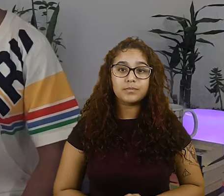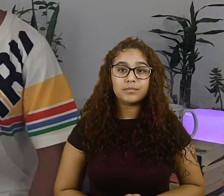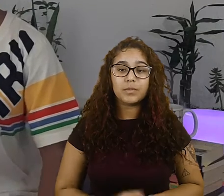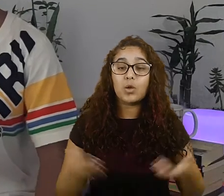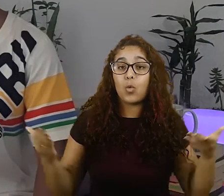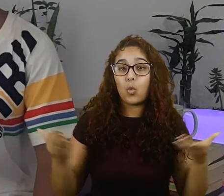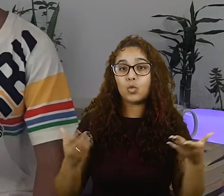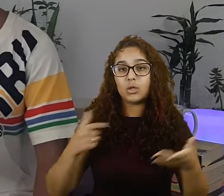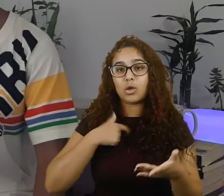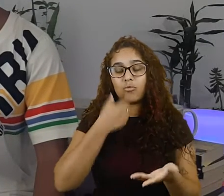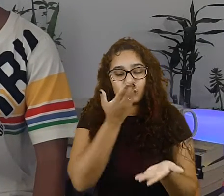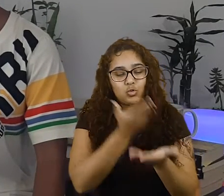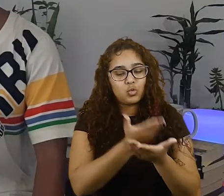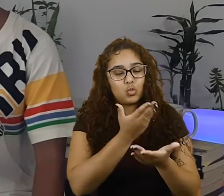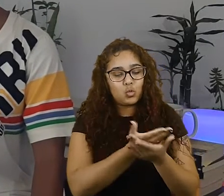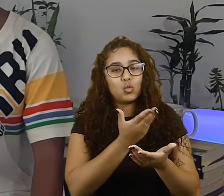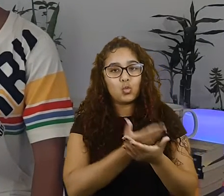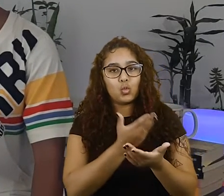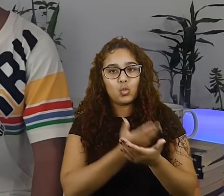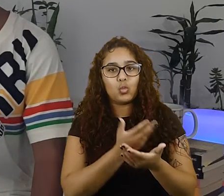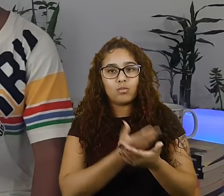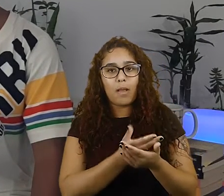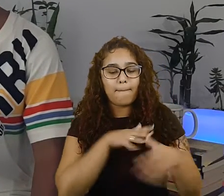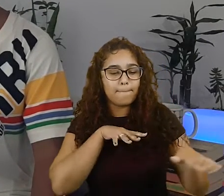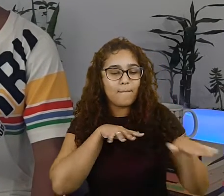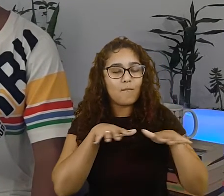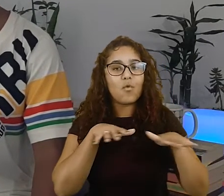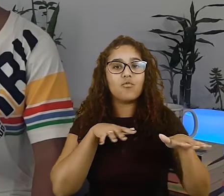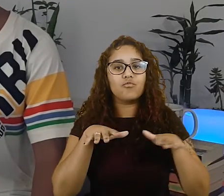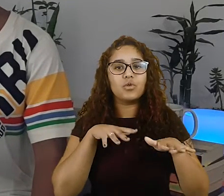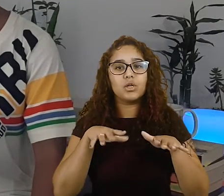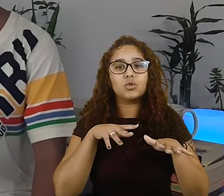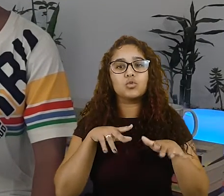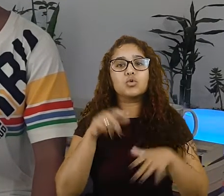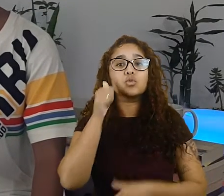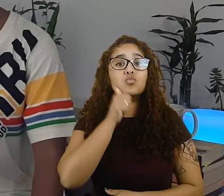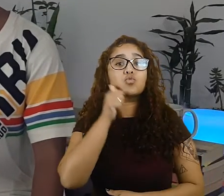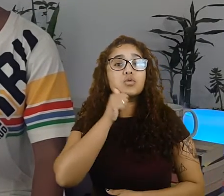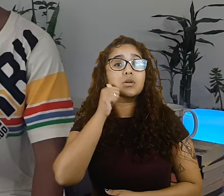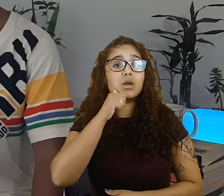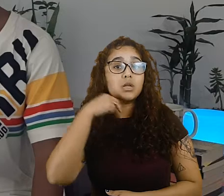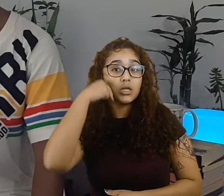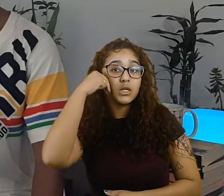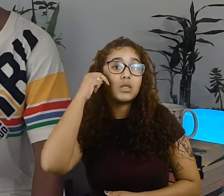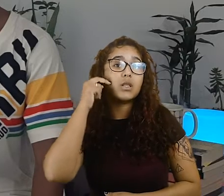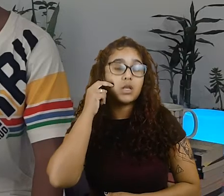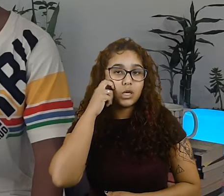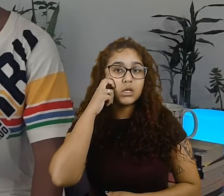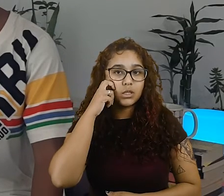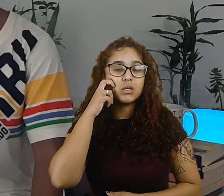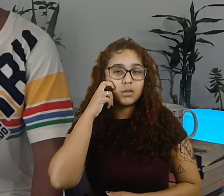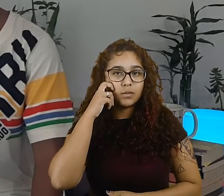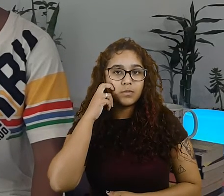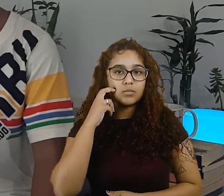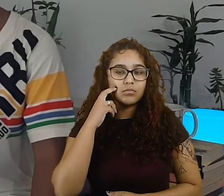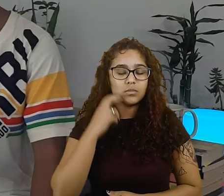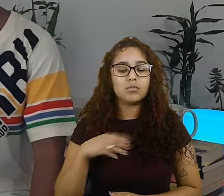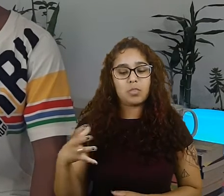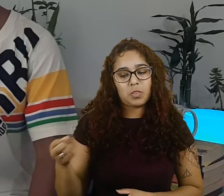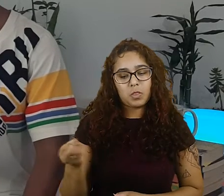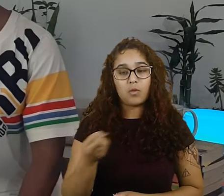E hoje eu estudo remapeamento e movimentos de mulheres negras na literatura brasileira